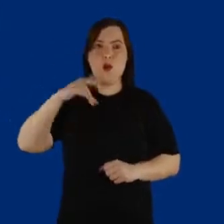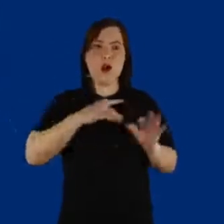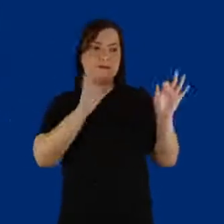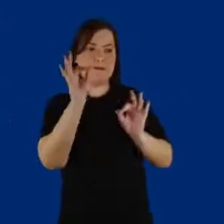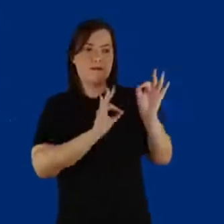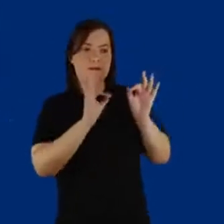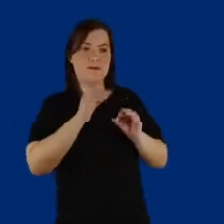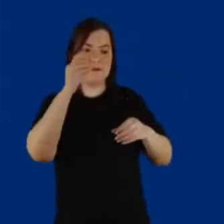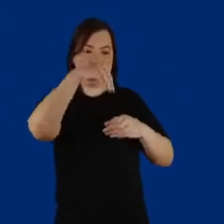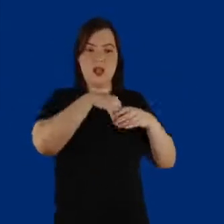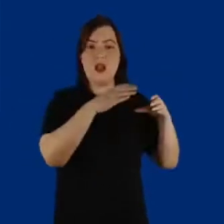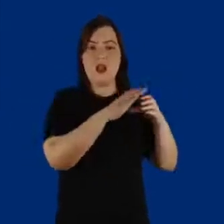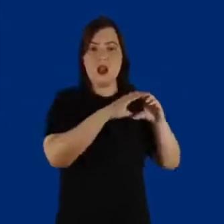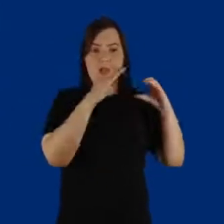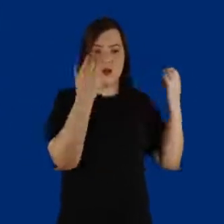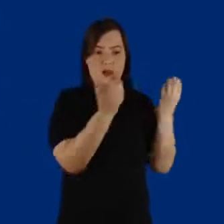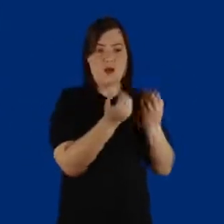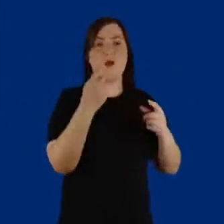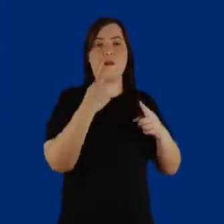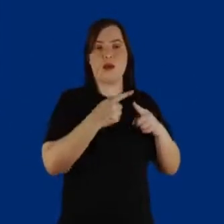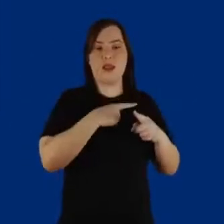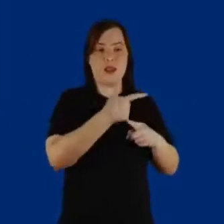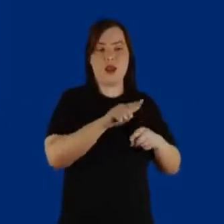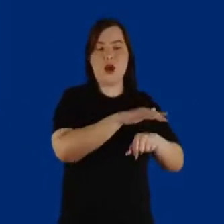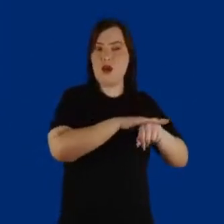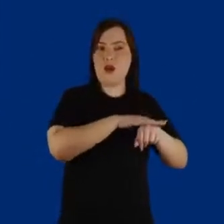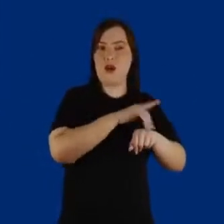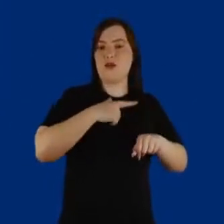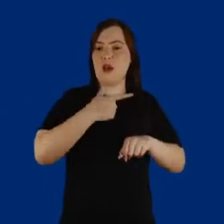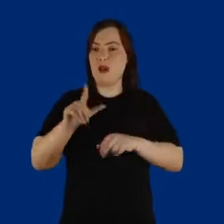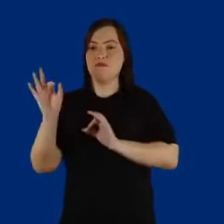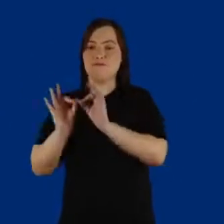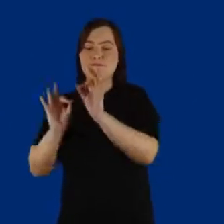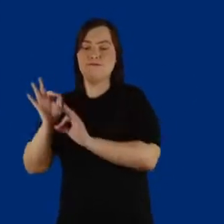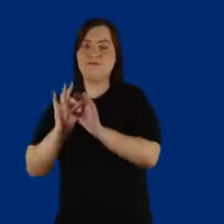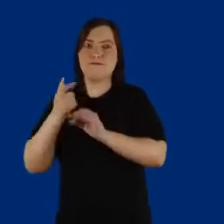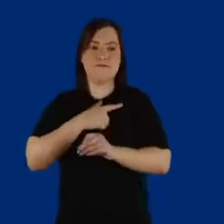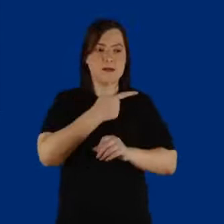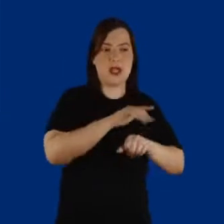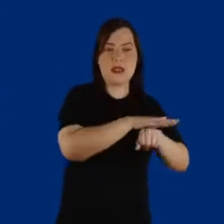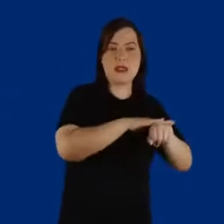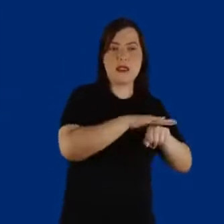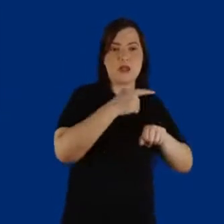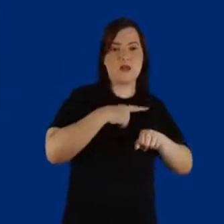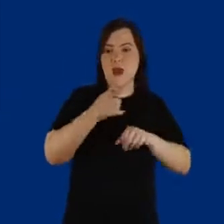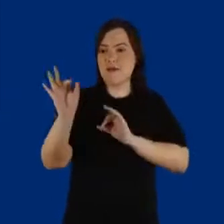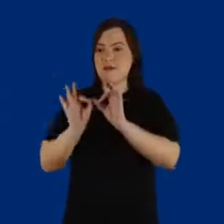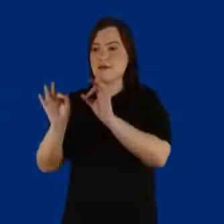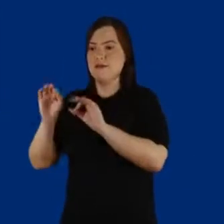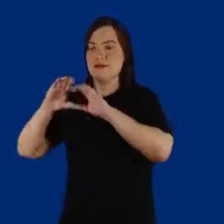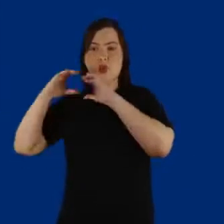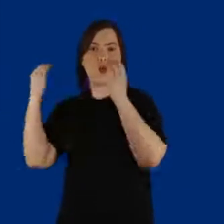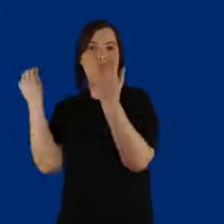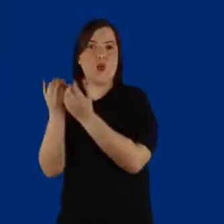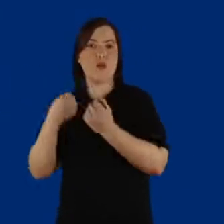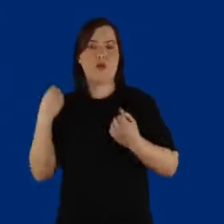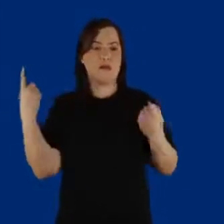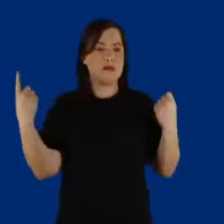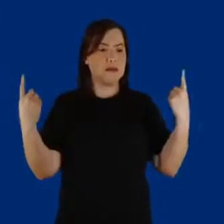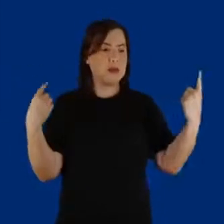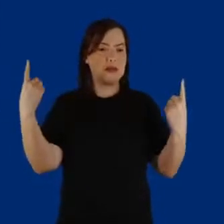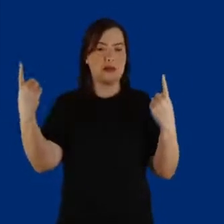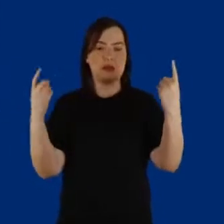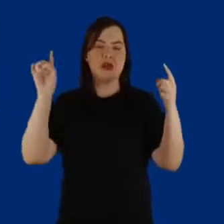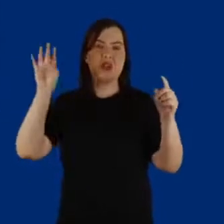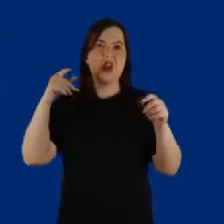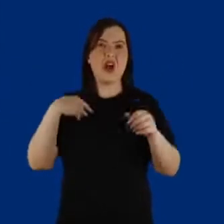organização comunitária. Sem diálogo não há organização comunitária. Sem diálogo não há organização coletiva. Fica cada um no seu quadrado batendo